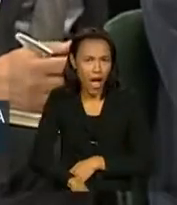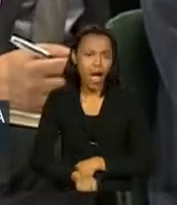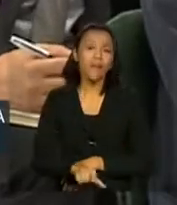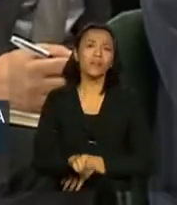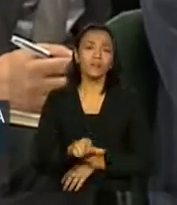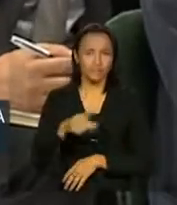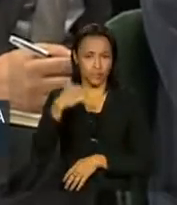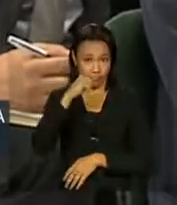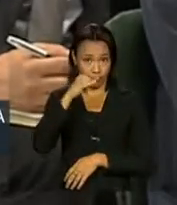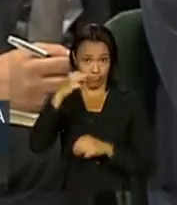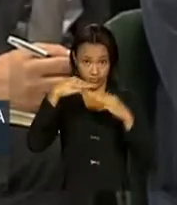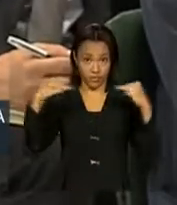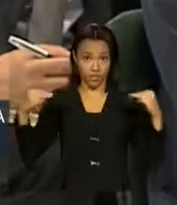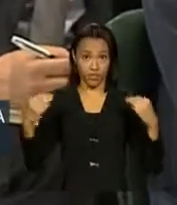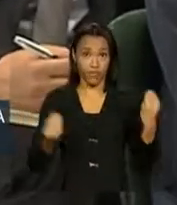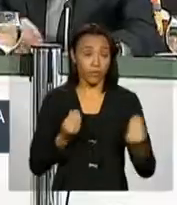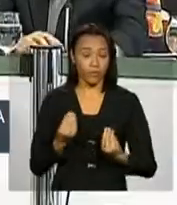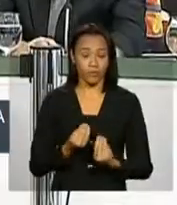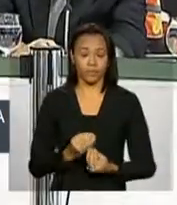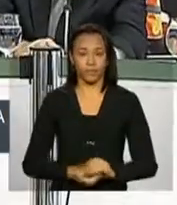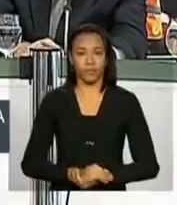custo de energia.